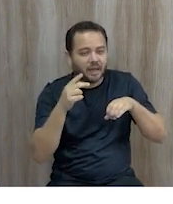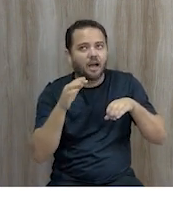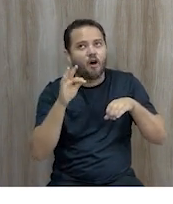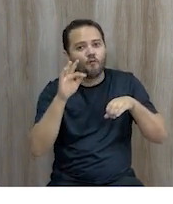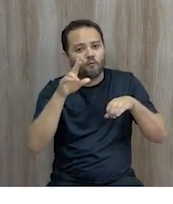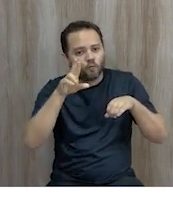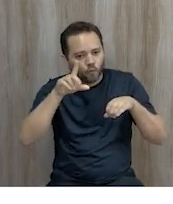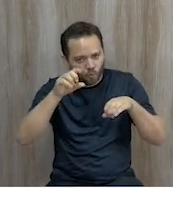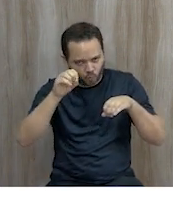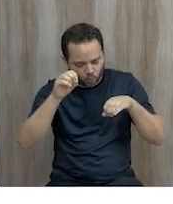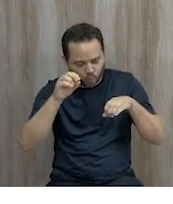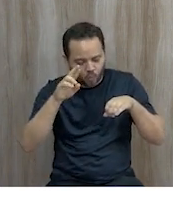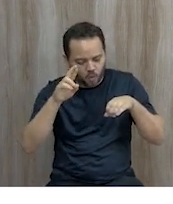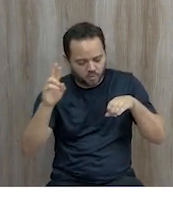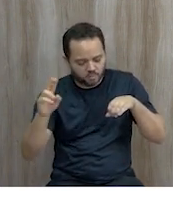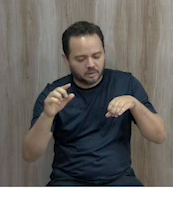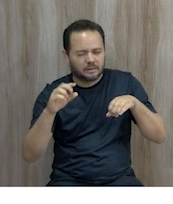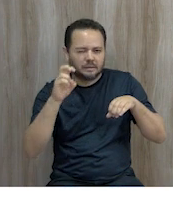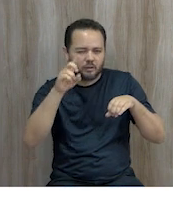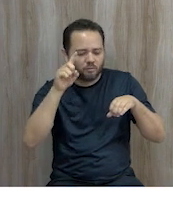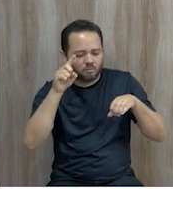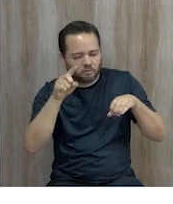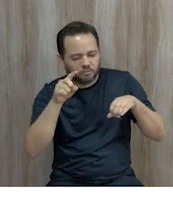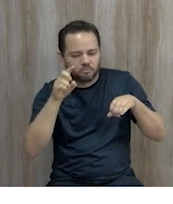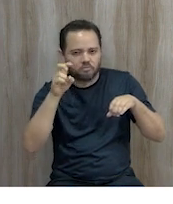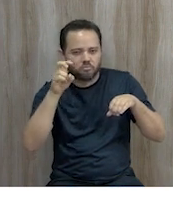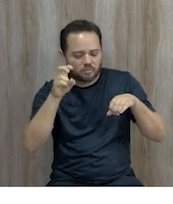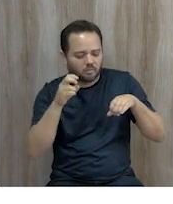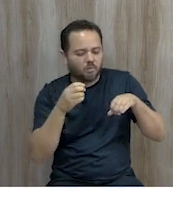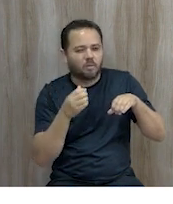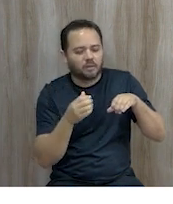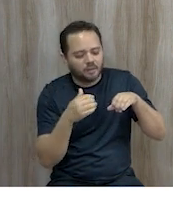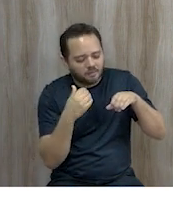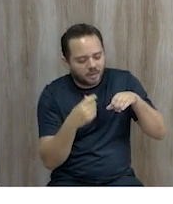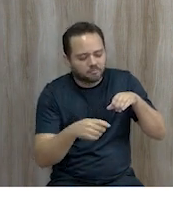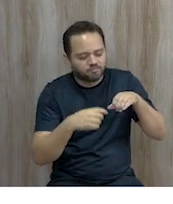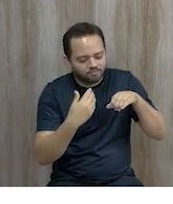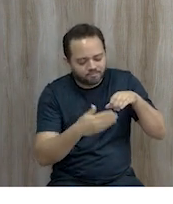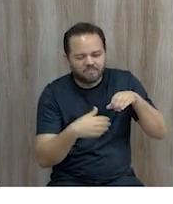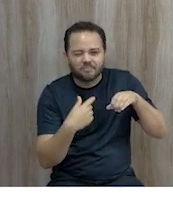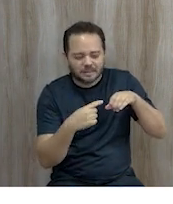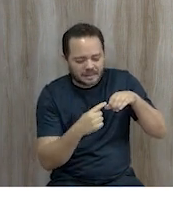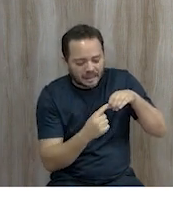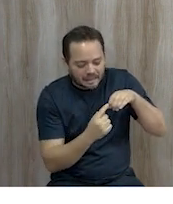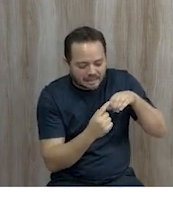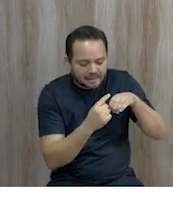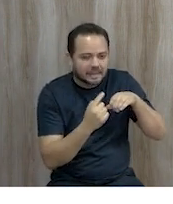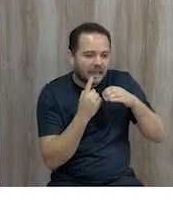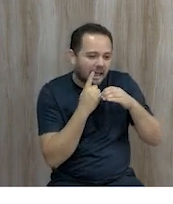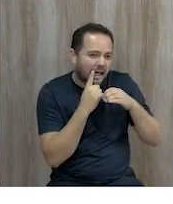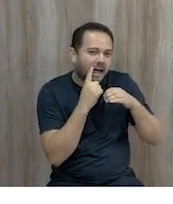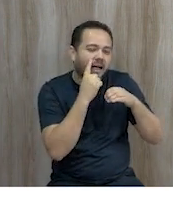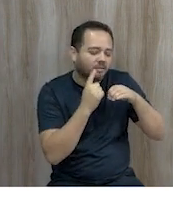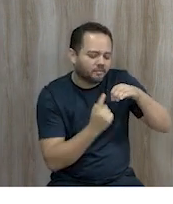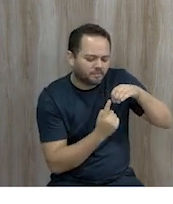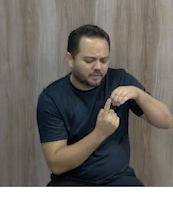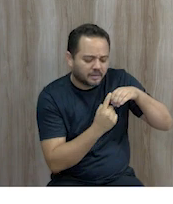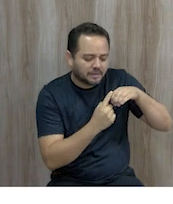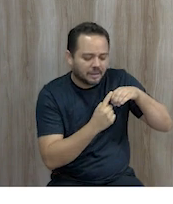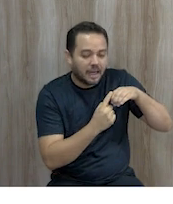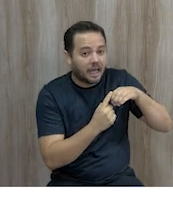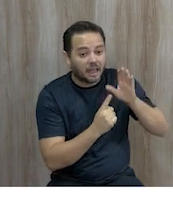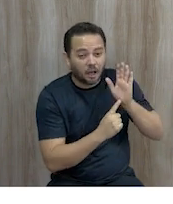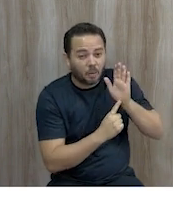de 5,5. E a raiz, que é uma estrutura dentária, uma parte dentária que não foi feita para ficar exposta